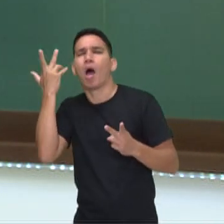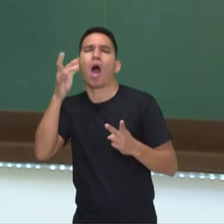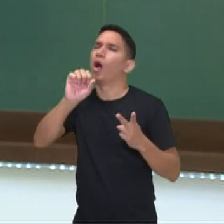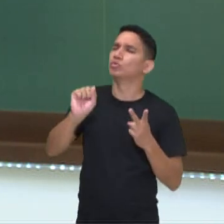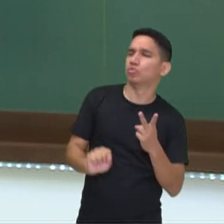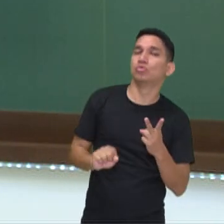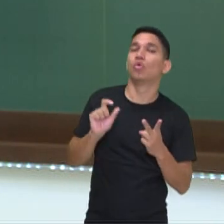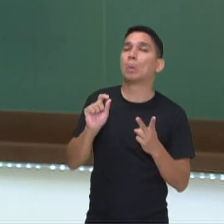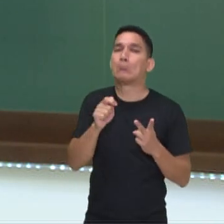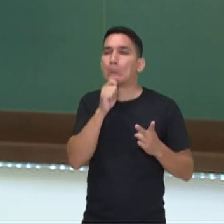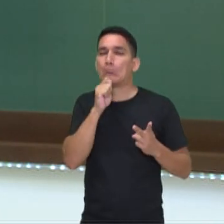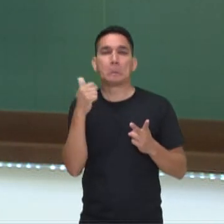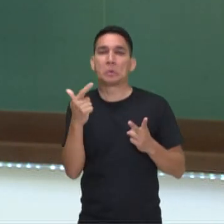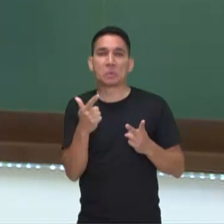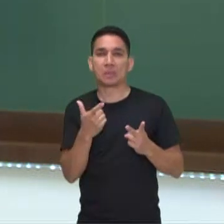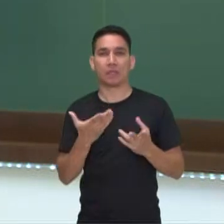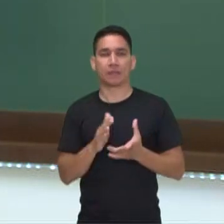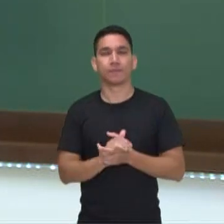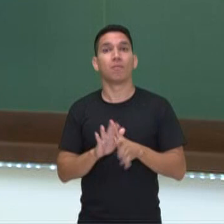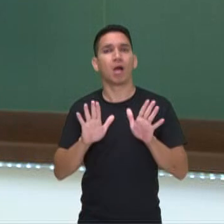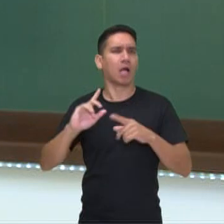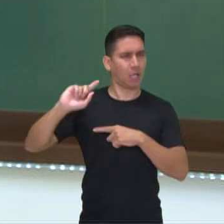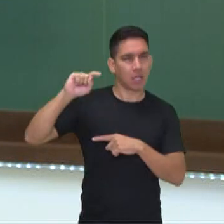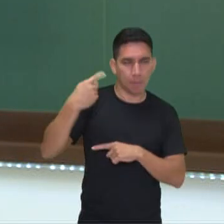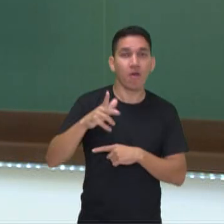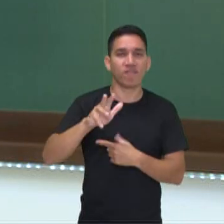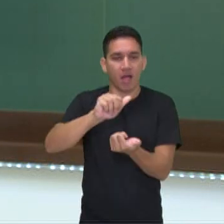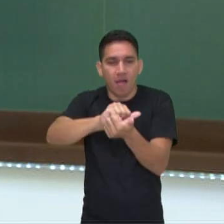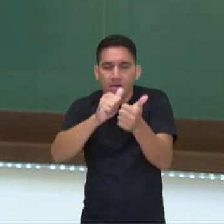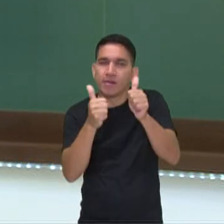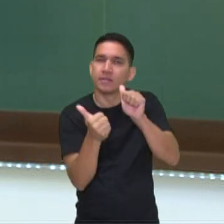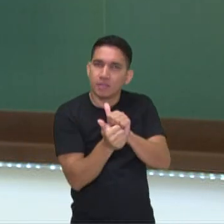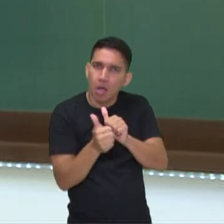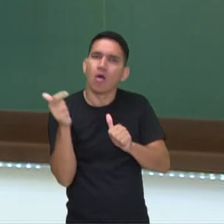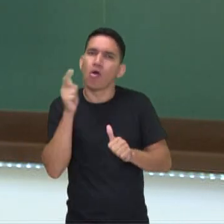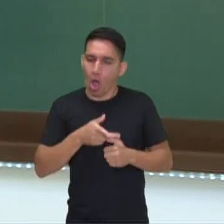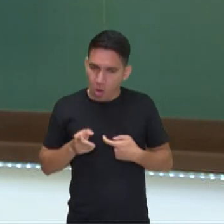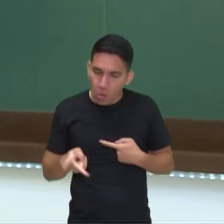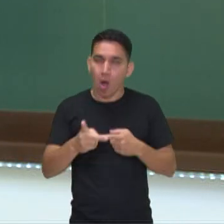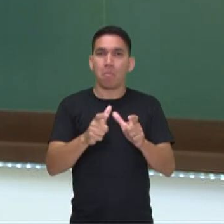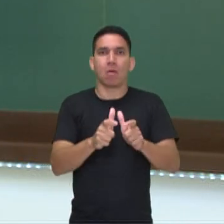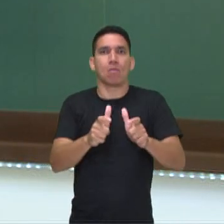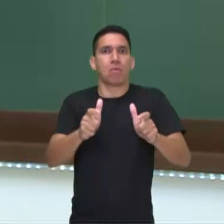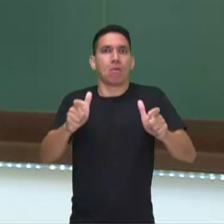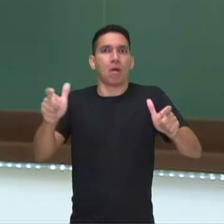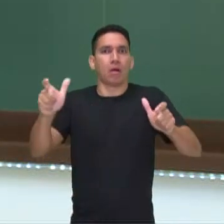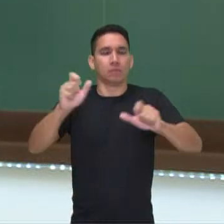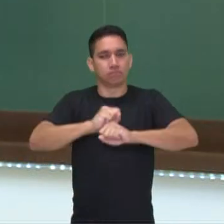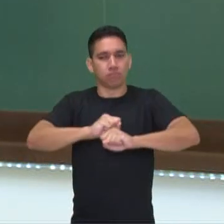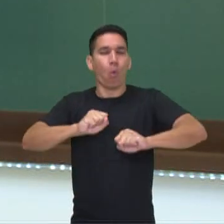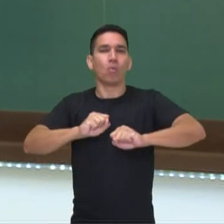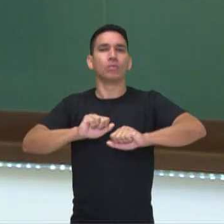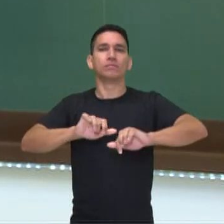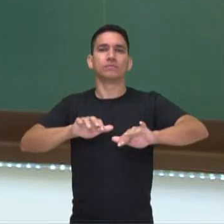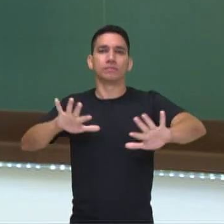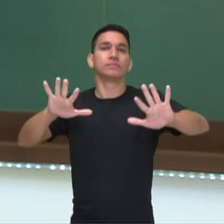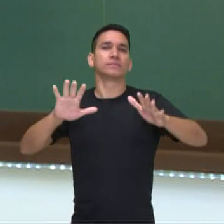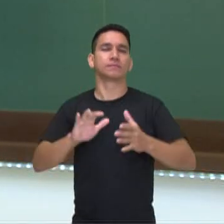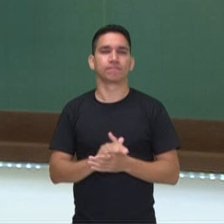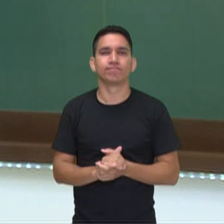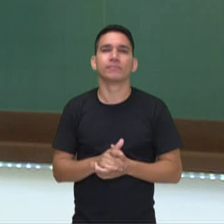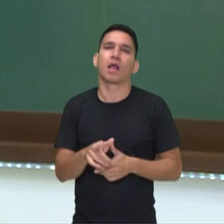país, que não tinha isso. Mas posteriormente foi se adaptando e foi crescendo e surgindo, não